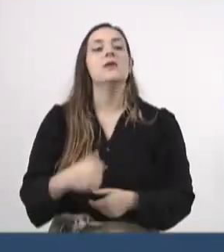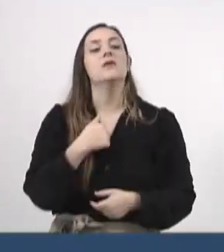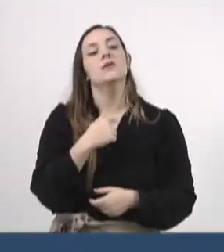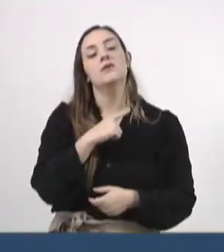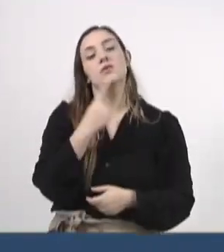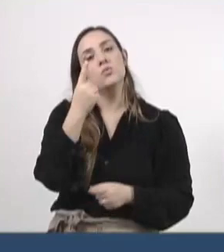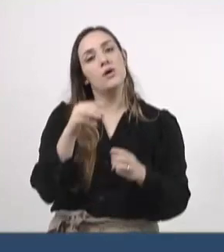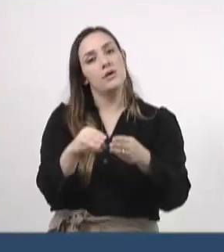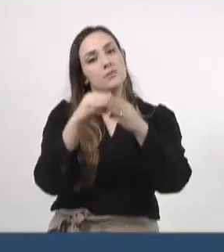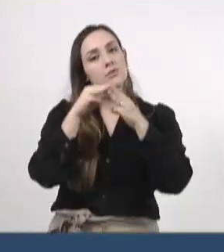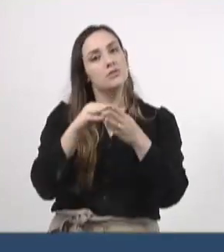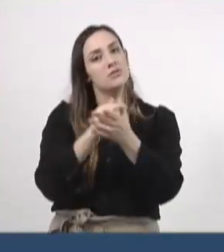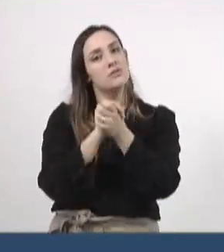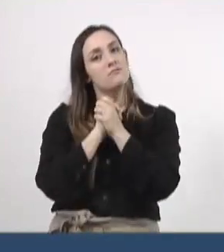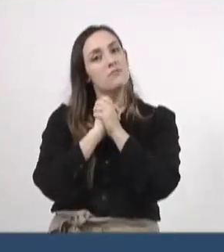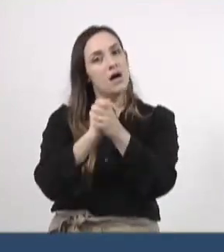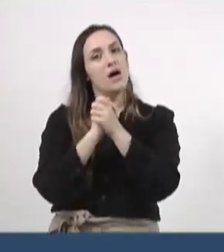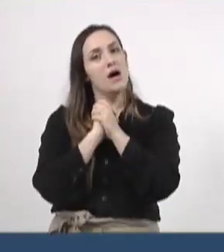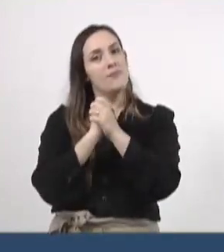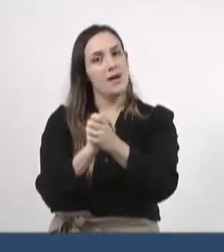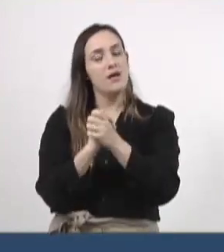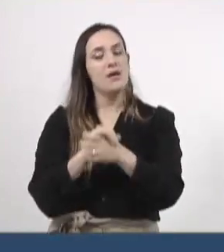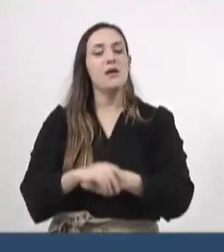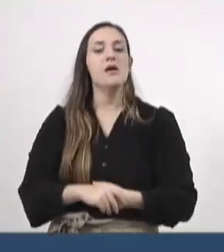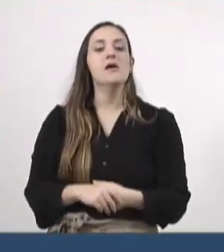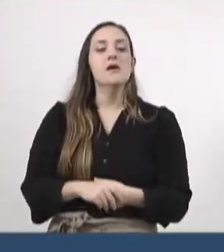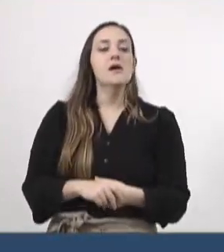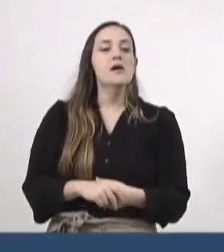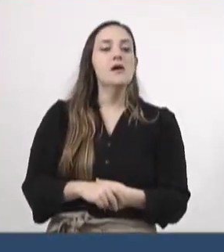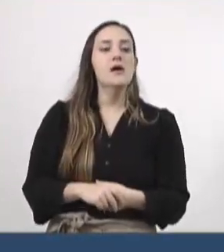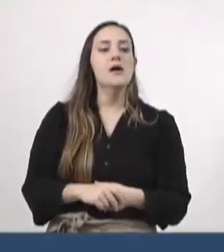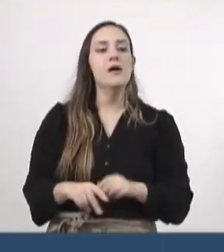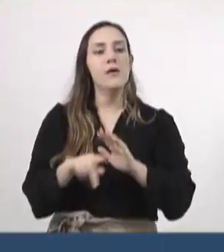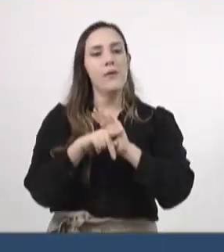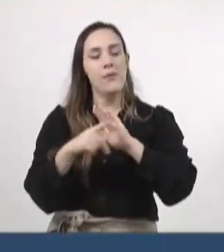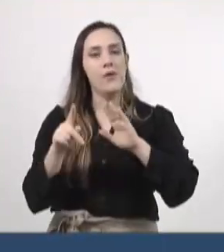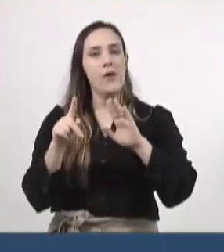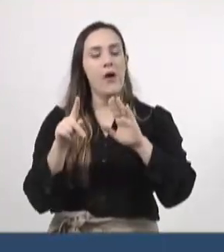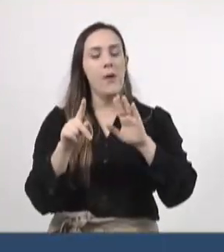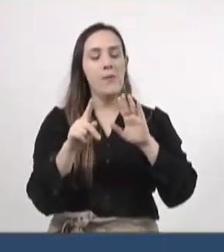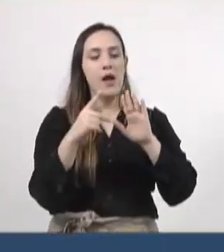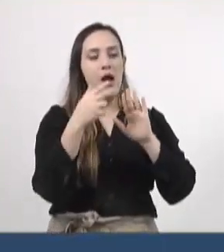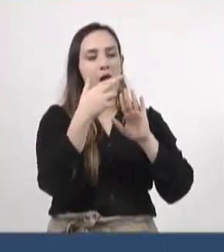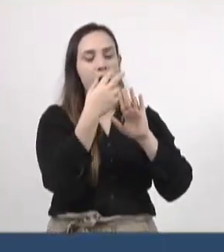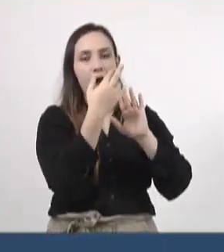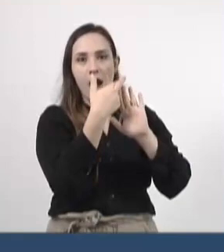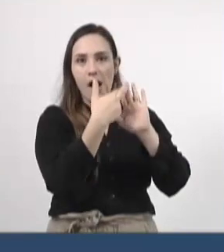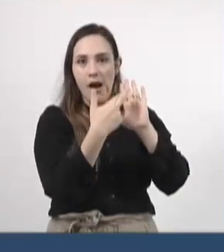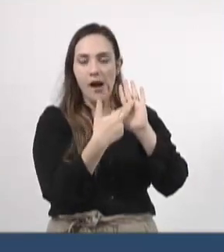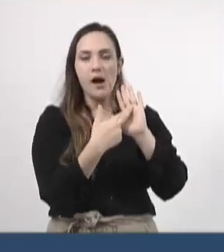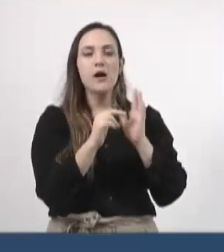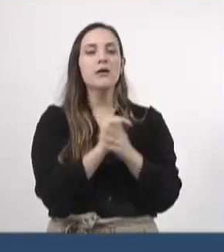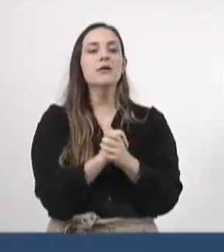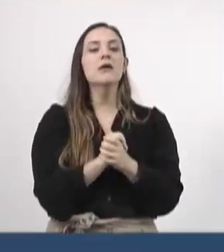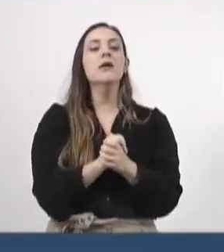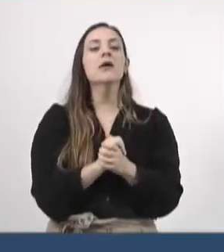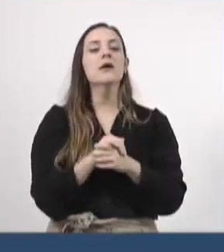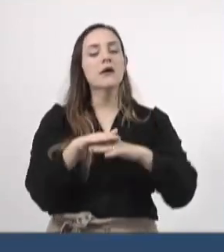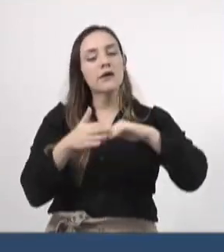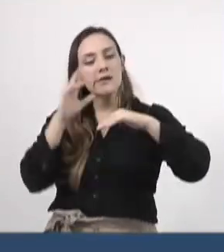de congratulação nos seguintes termos. Requer a mesa diretora, ouvindo o colendo